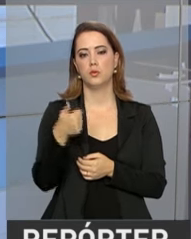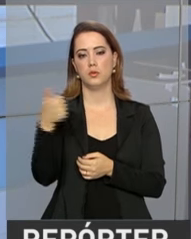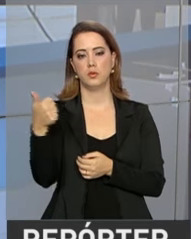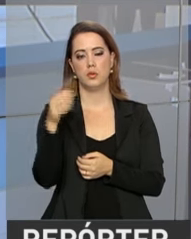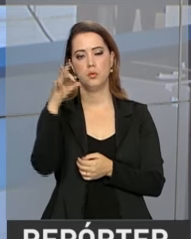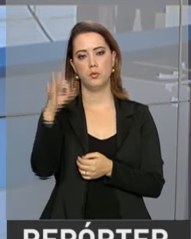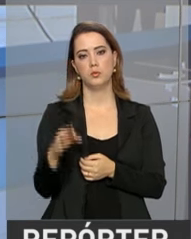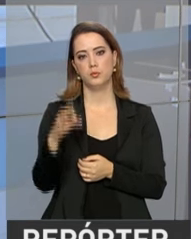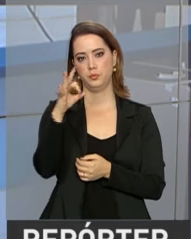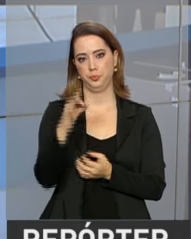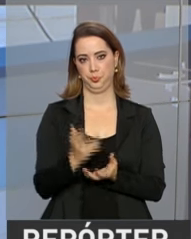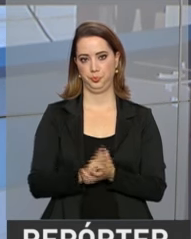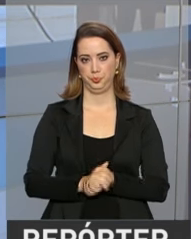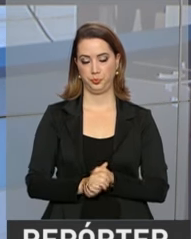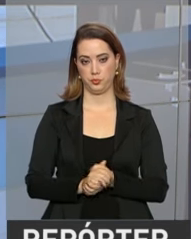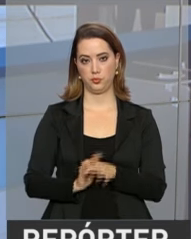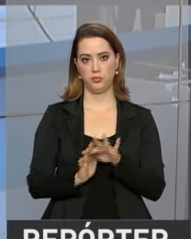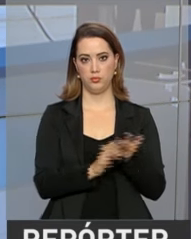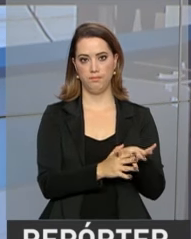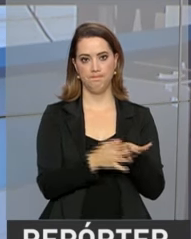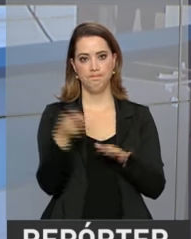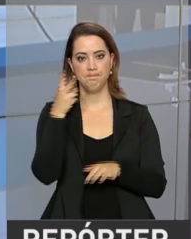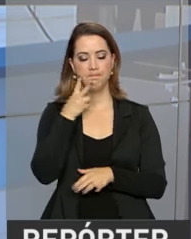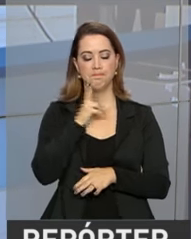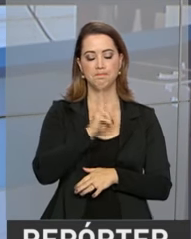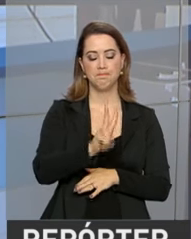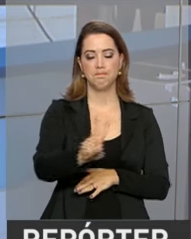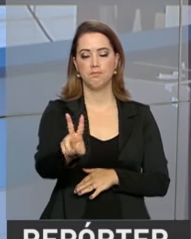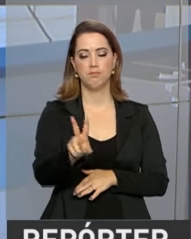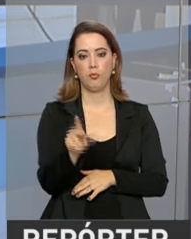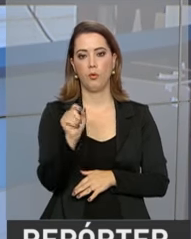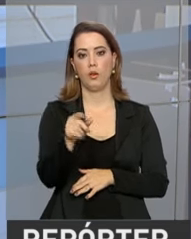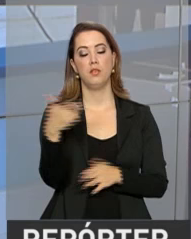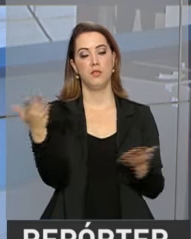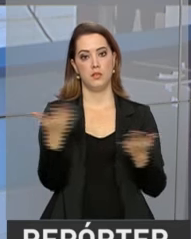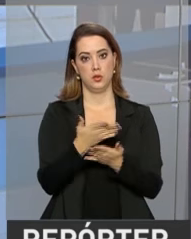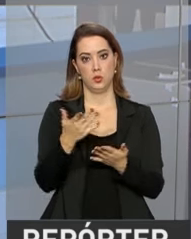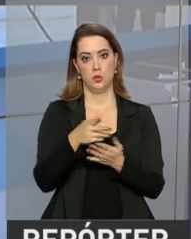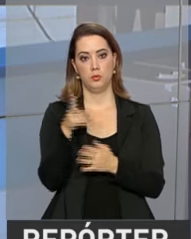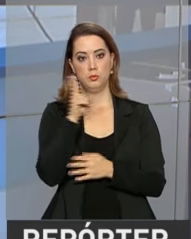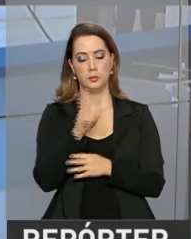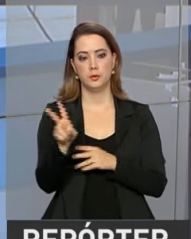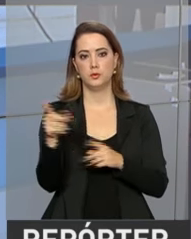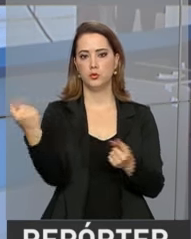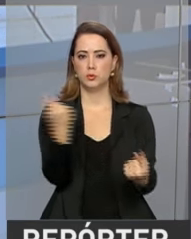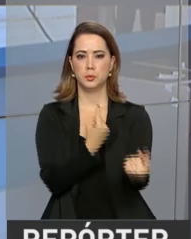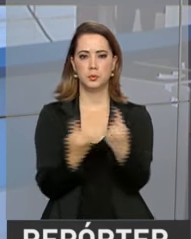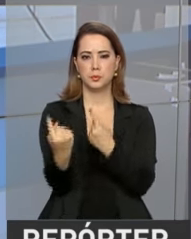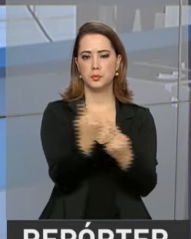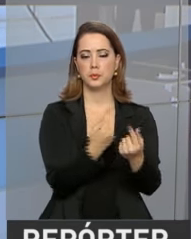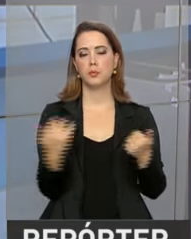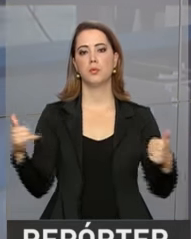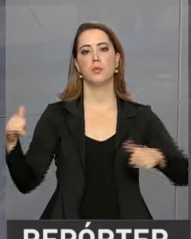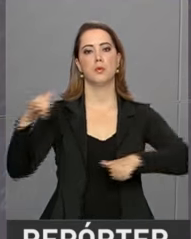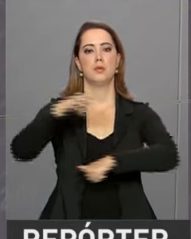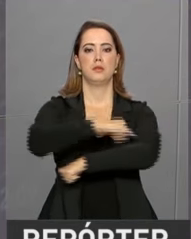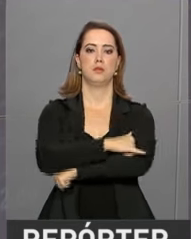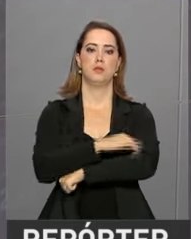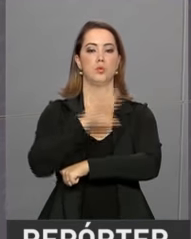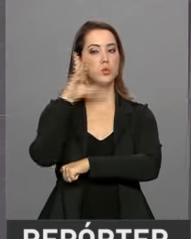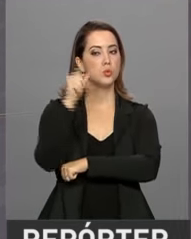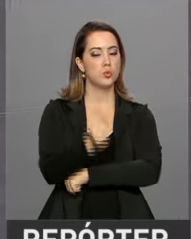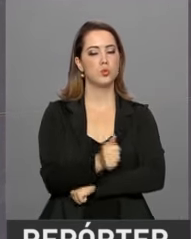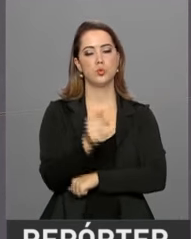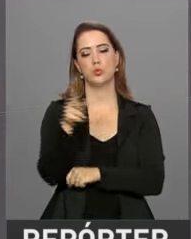1% para 1,1%. A revista para embarque de passageiros está mais rigorosa a partir de hoje nos aeroportos de todo o país.